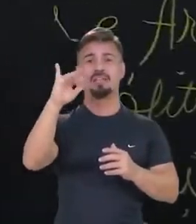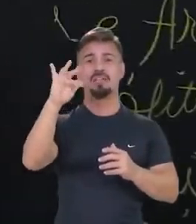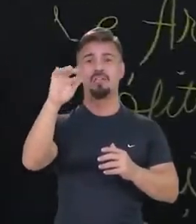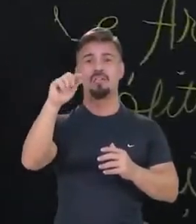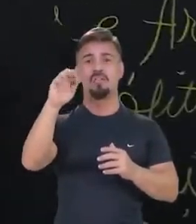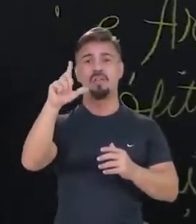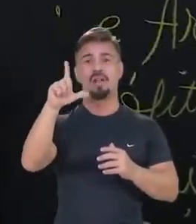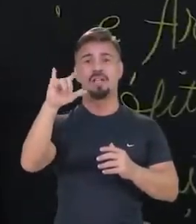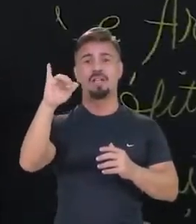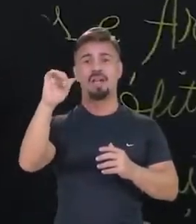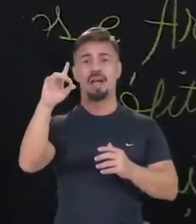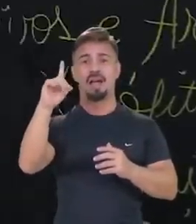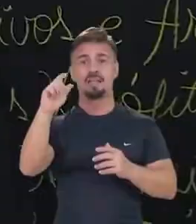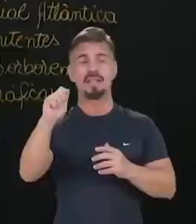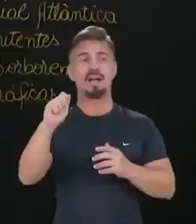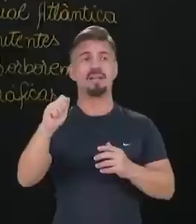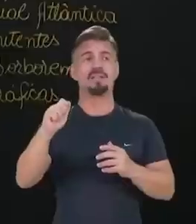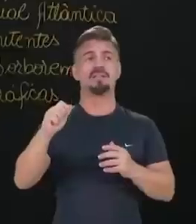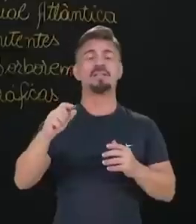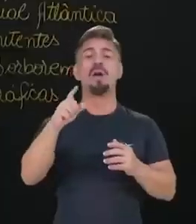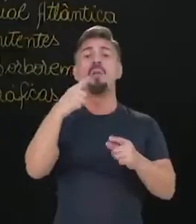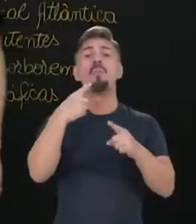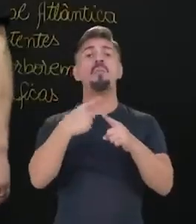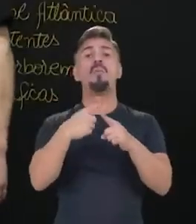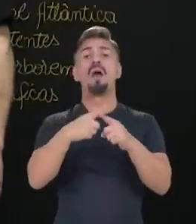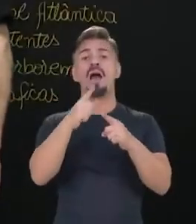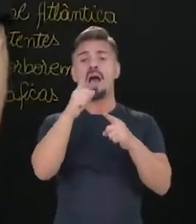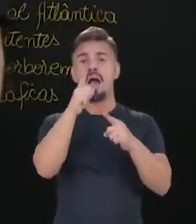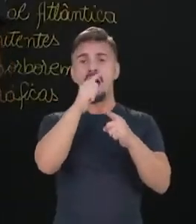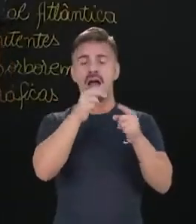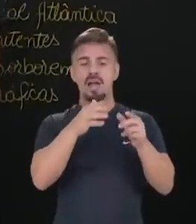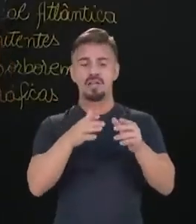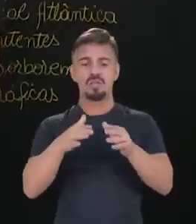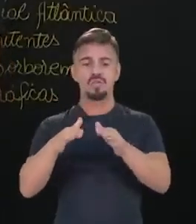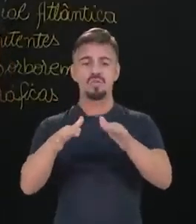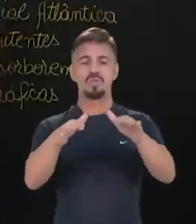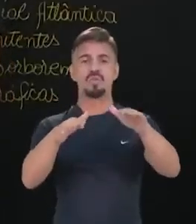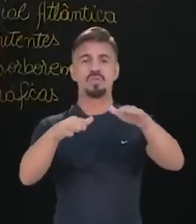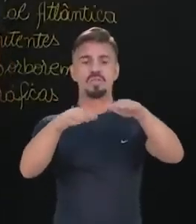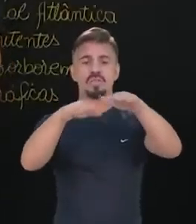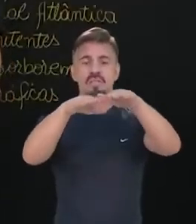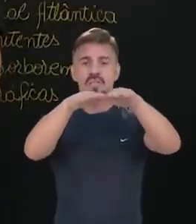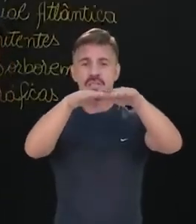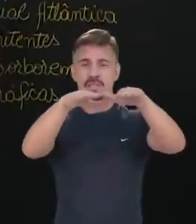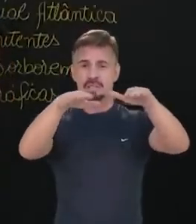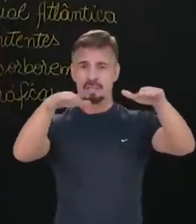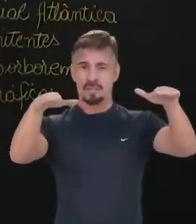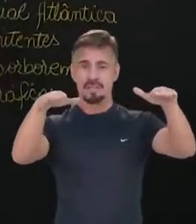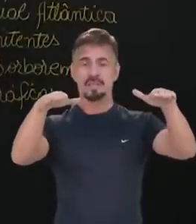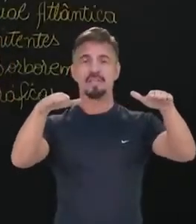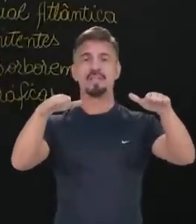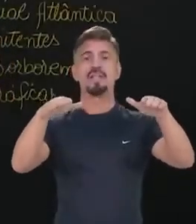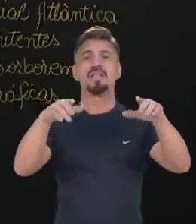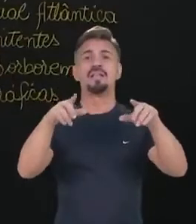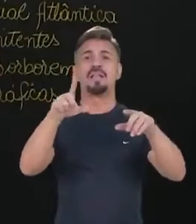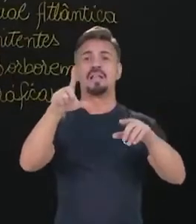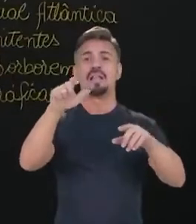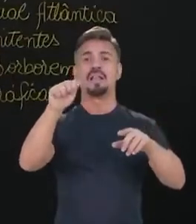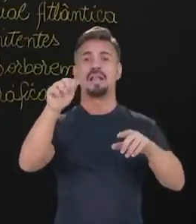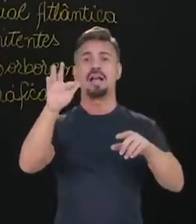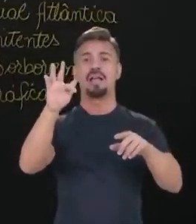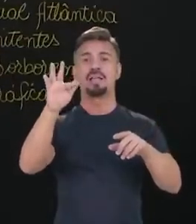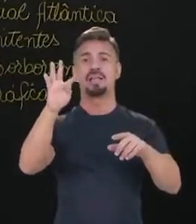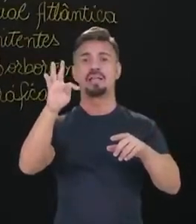latifoliada. Ela é equatorial porque ela está próximo da linha do Equador. Ela é latifoliada